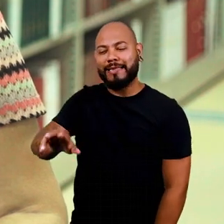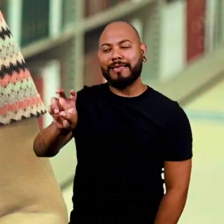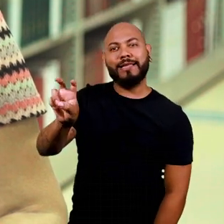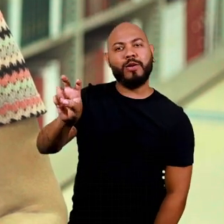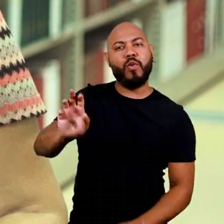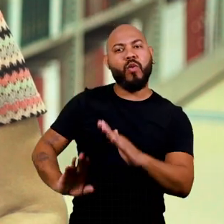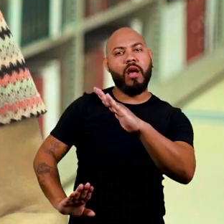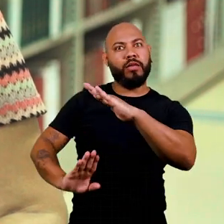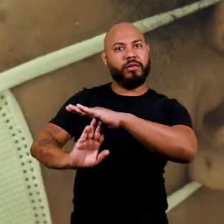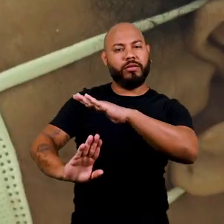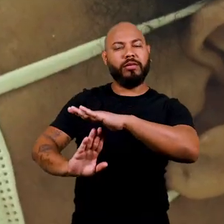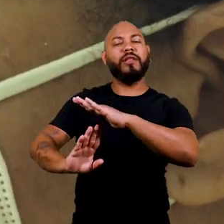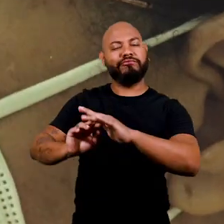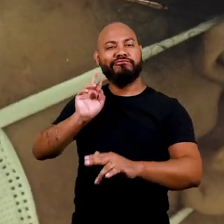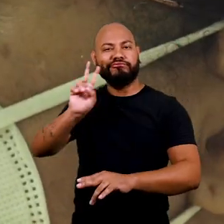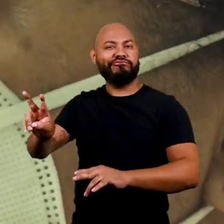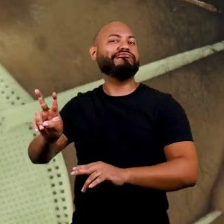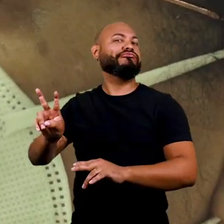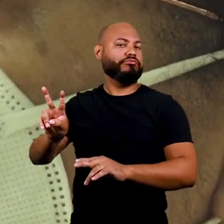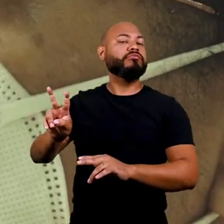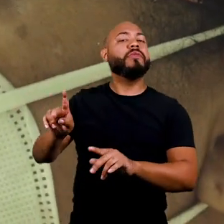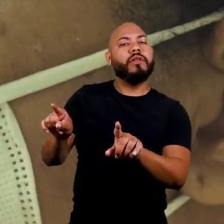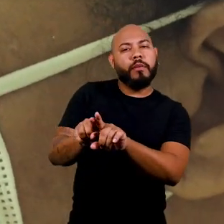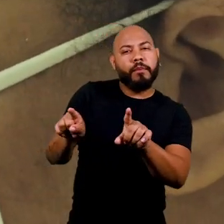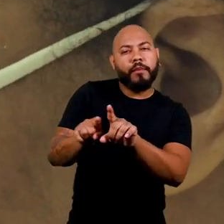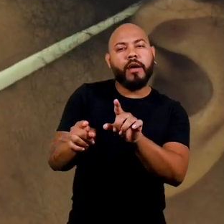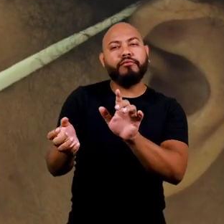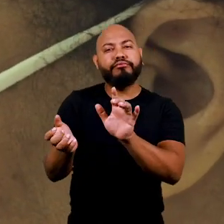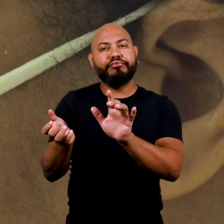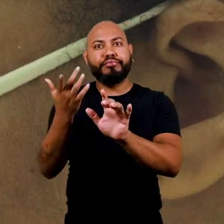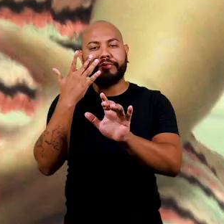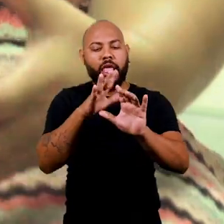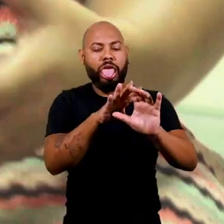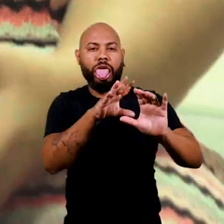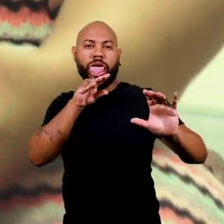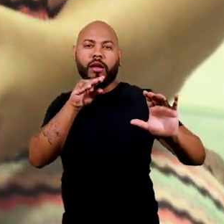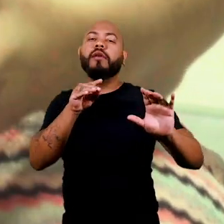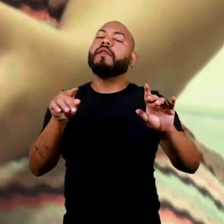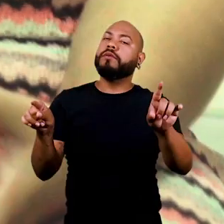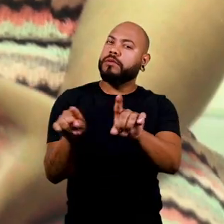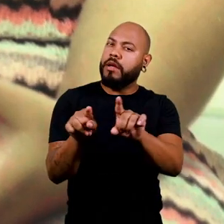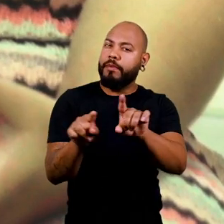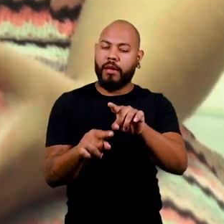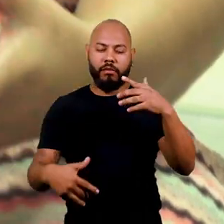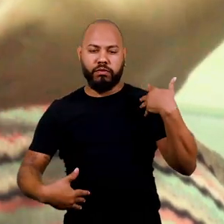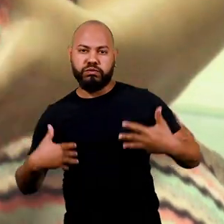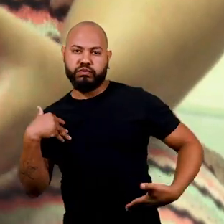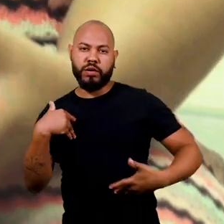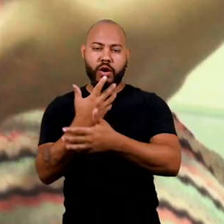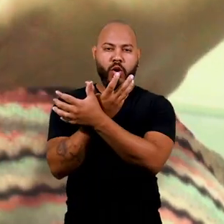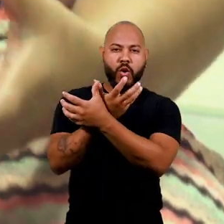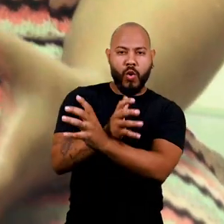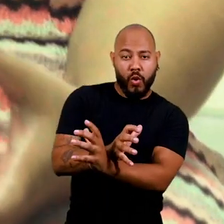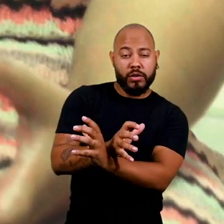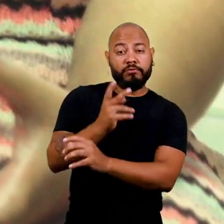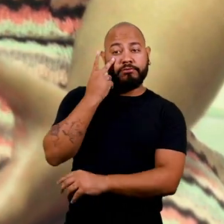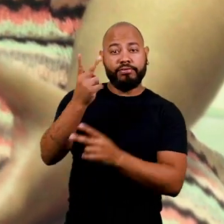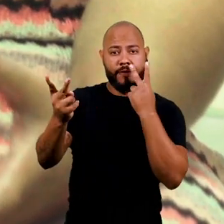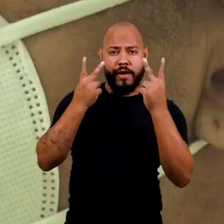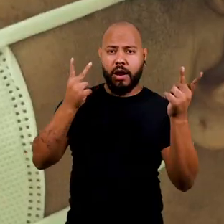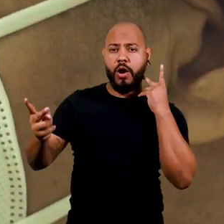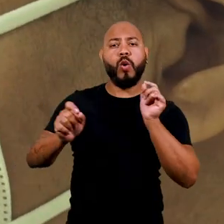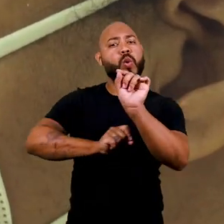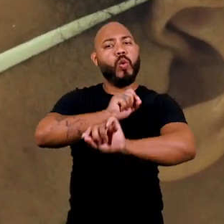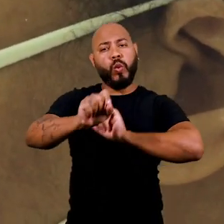5 anos de idade, retinopatia, alterações ósseas e um aspecto muito frequente da